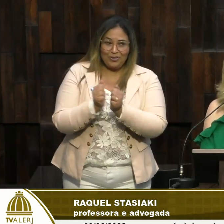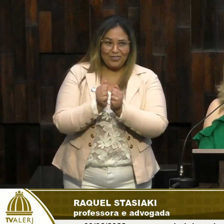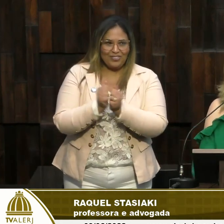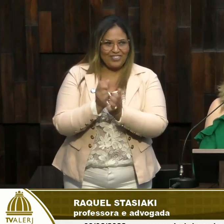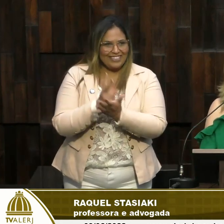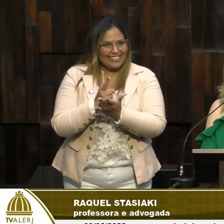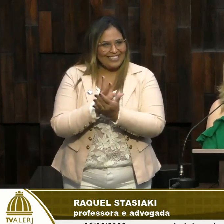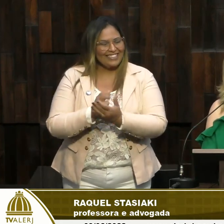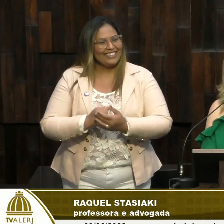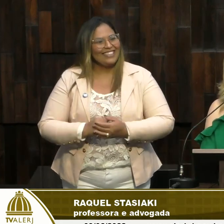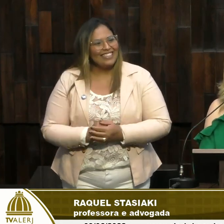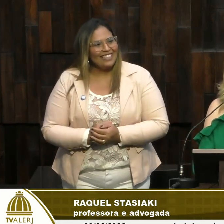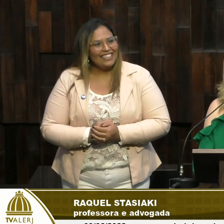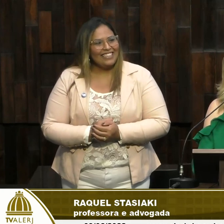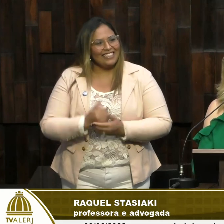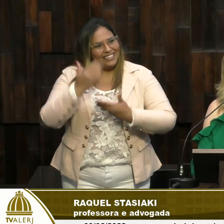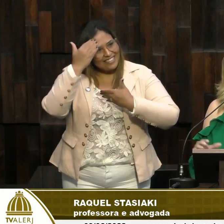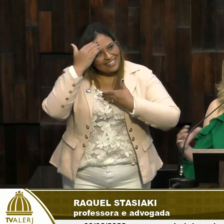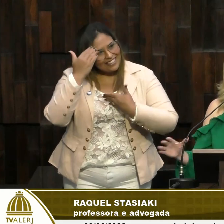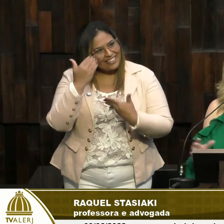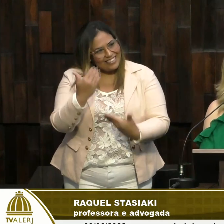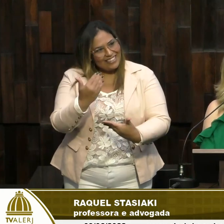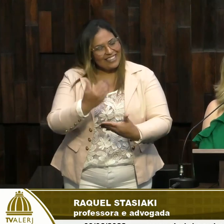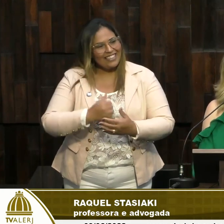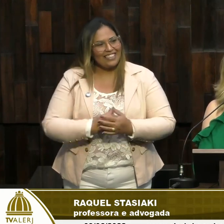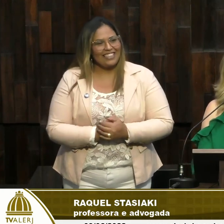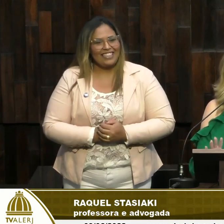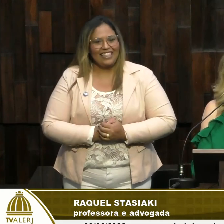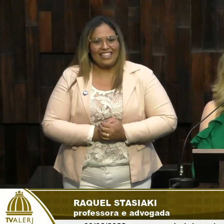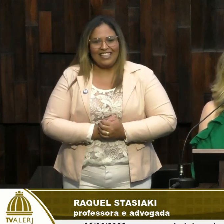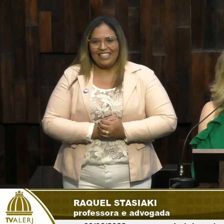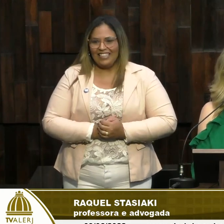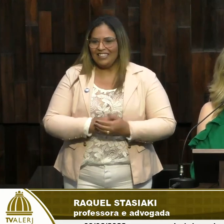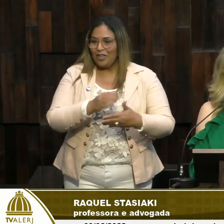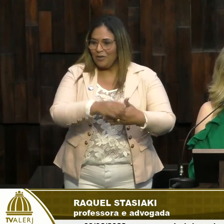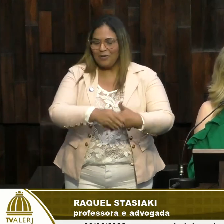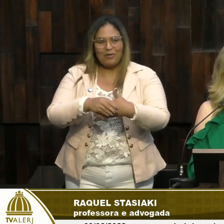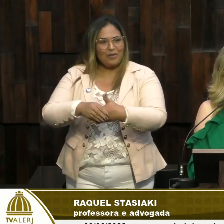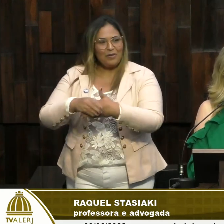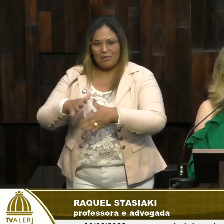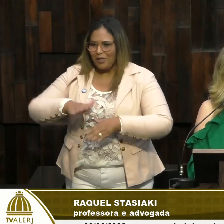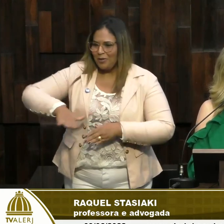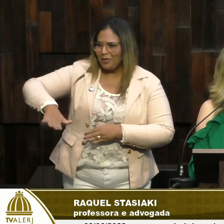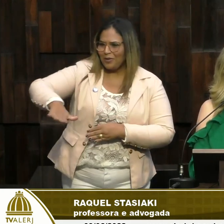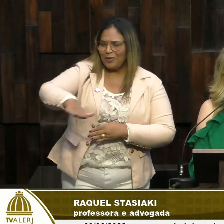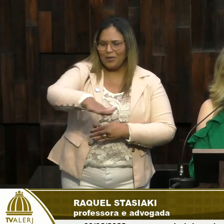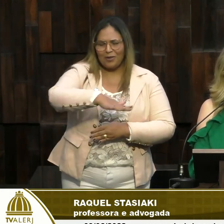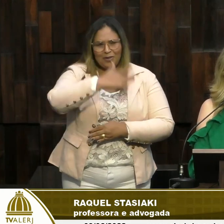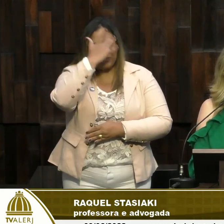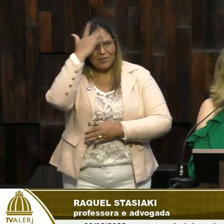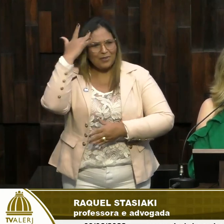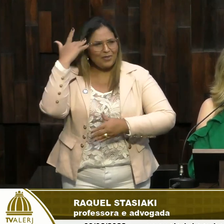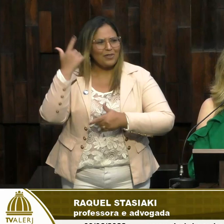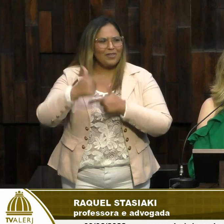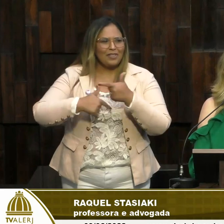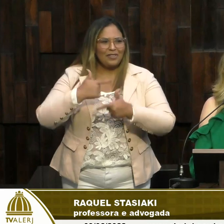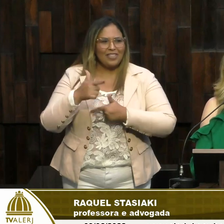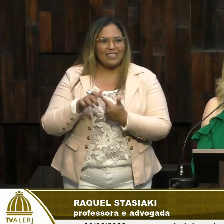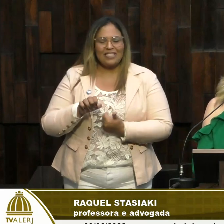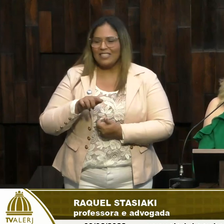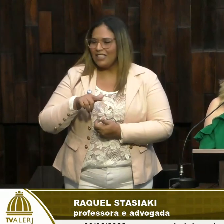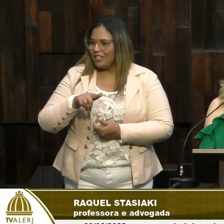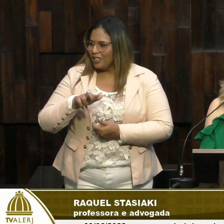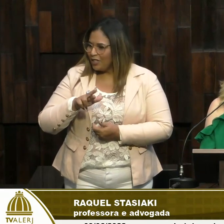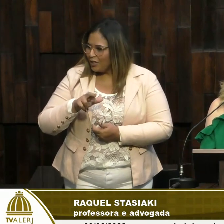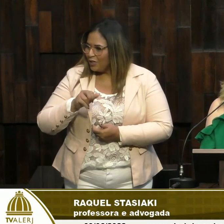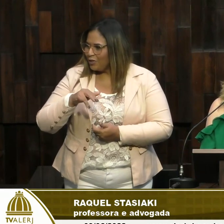né? E muito obrigada, assim, na pessoa deles, eu cumprimento todos os funcionários do Sejures que estão aqui presentes. Eu